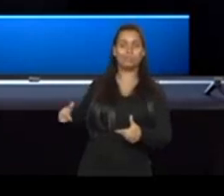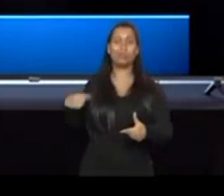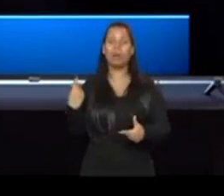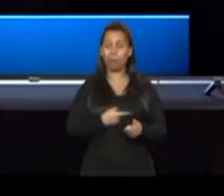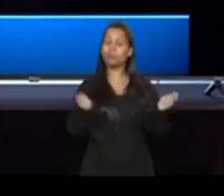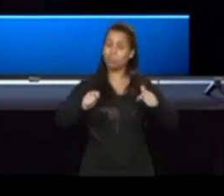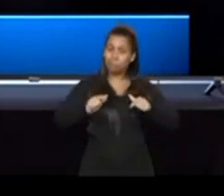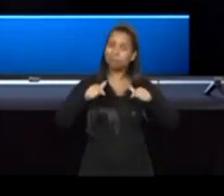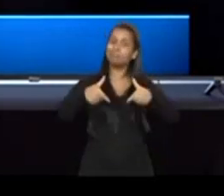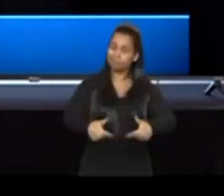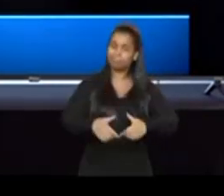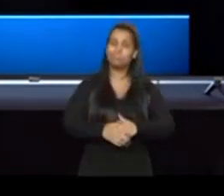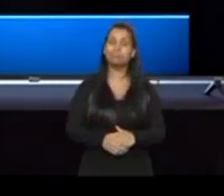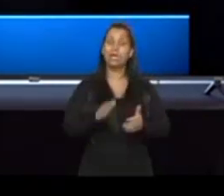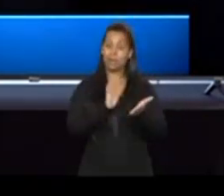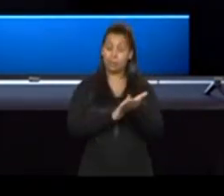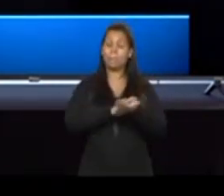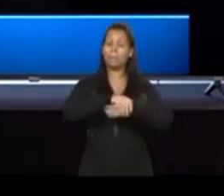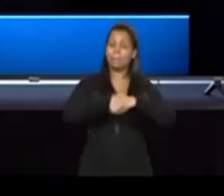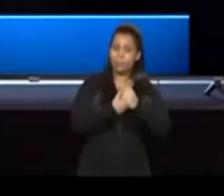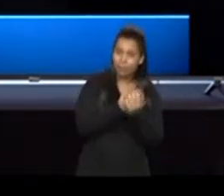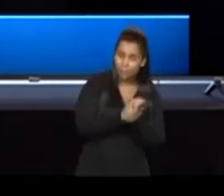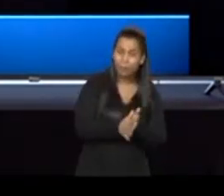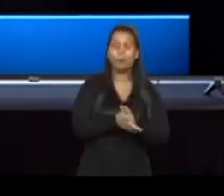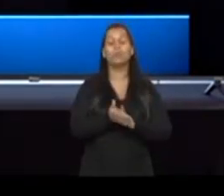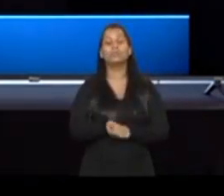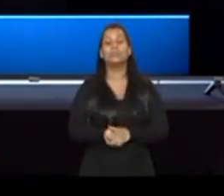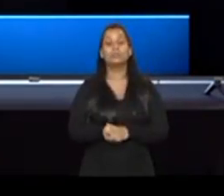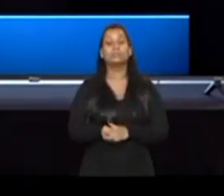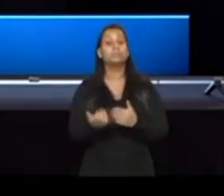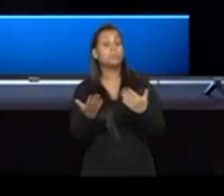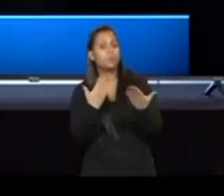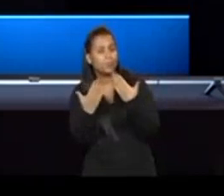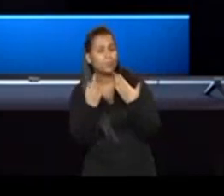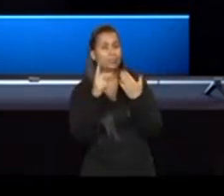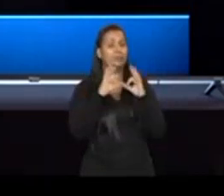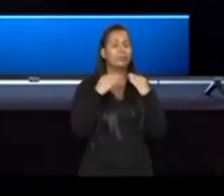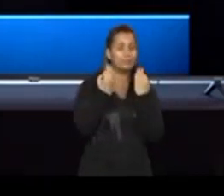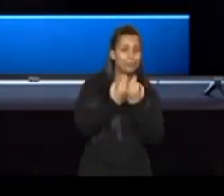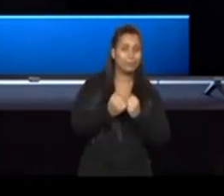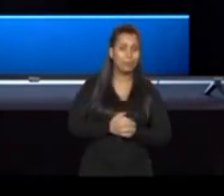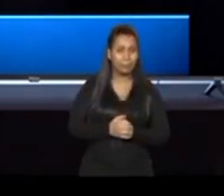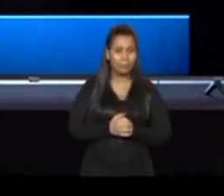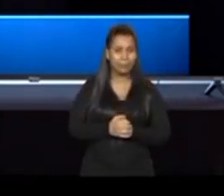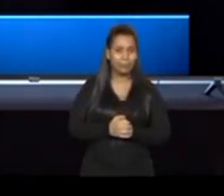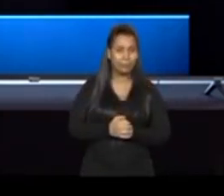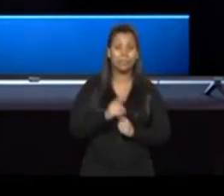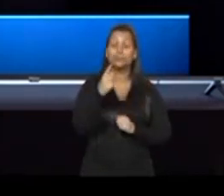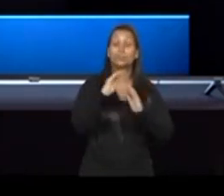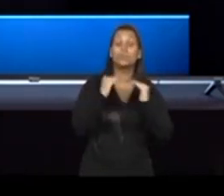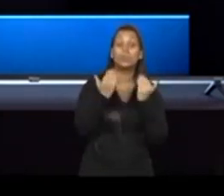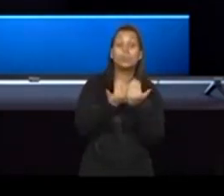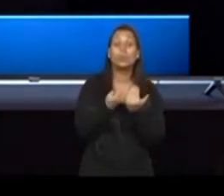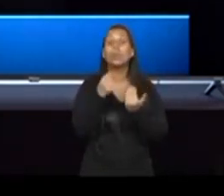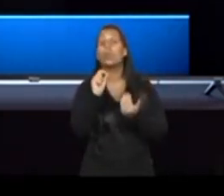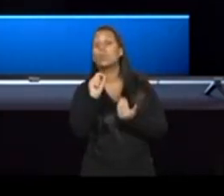várias maneiras de enfrentar essa doença. Lavar as mãos, oriente as pessoas, converse com sua família, veja a sua